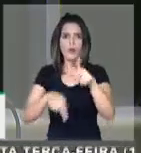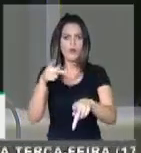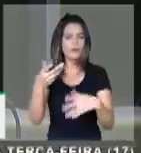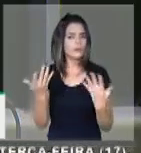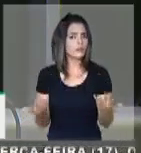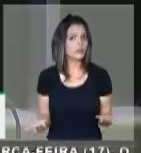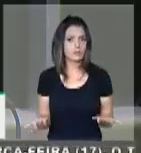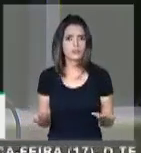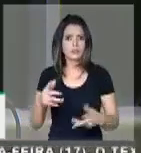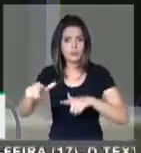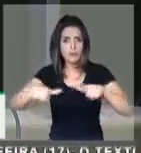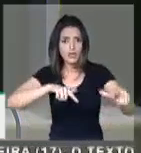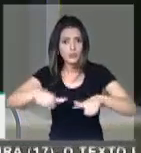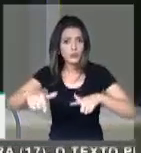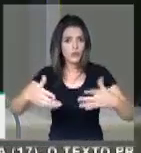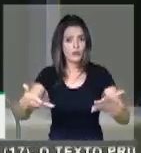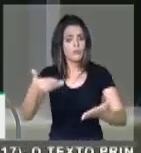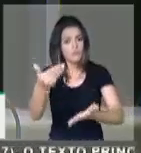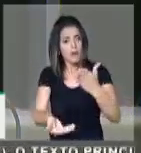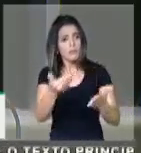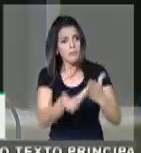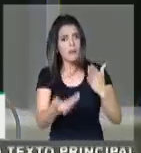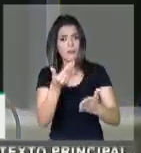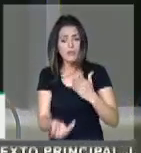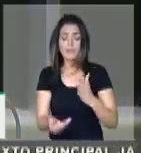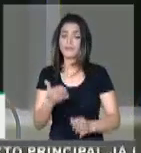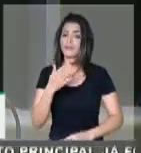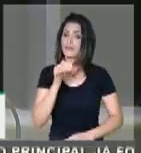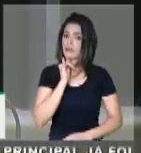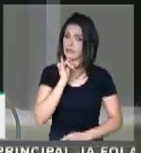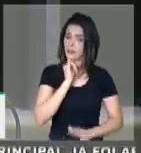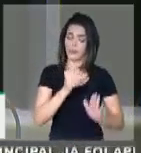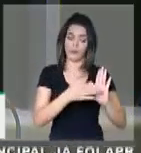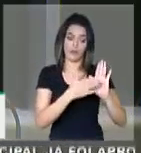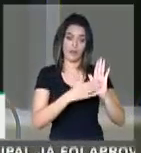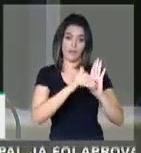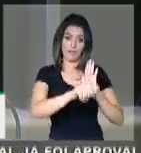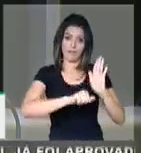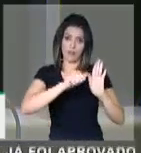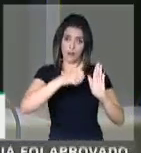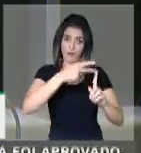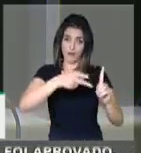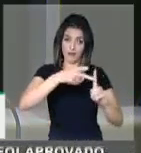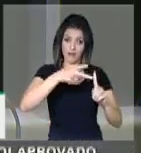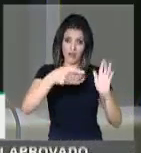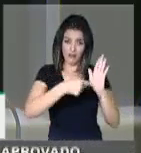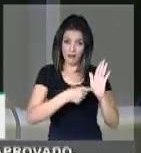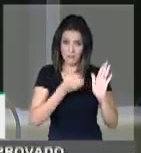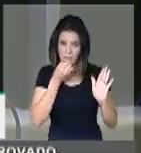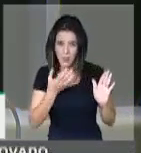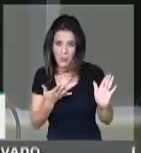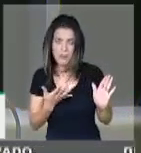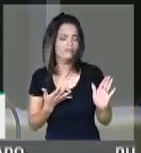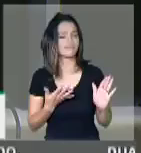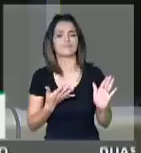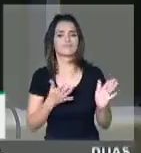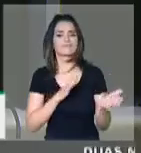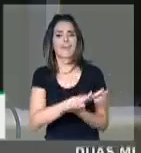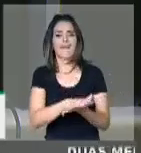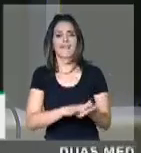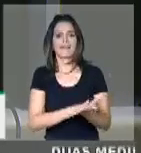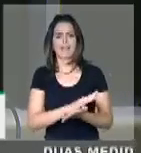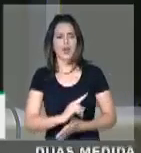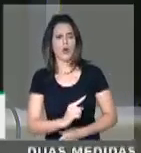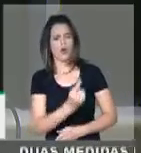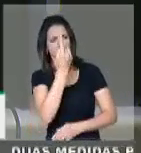país. Aqui poderia e devo citar a reforma da Previdência. A reforma da Previdência não teve nada de bom. Não teve